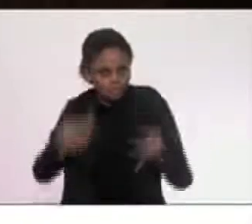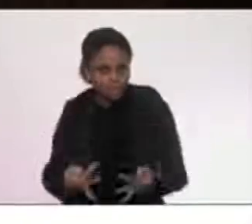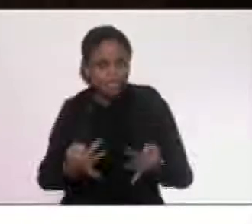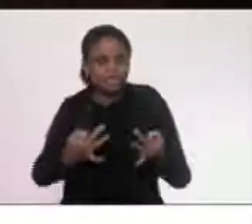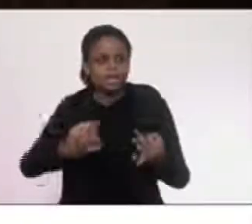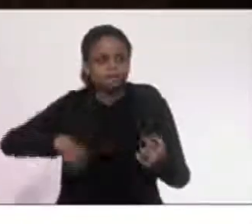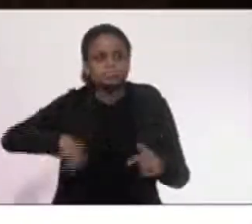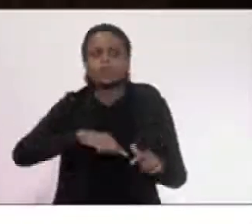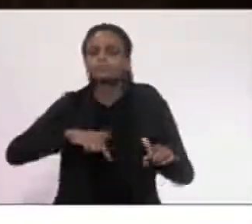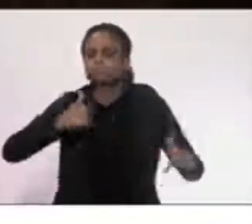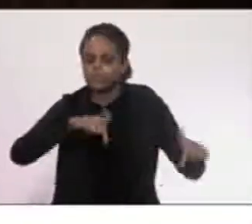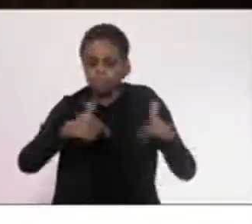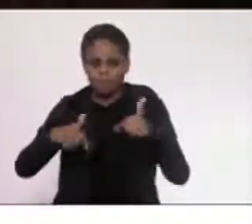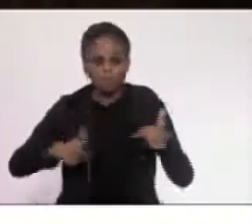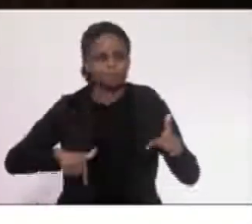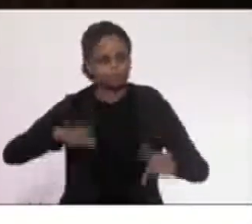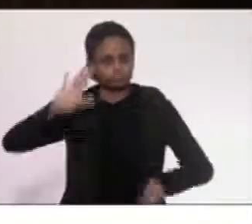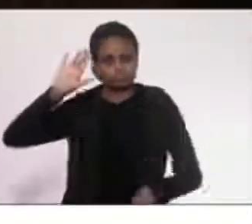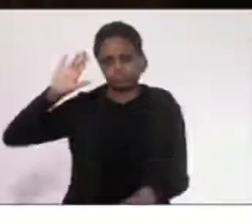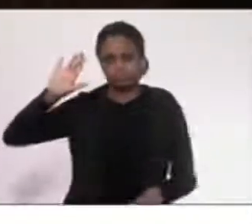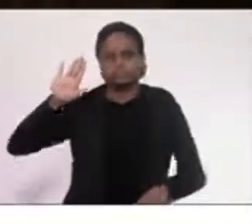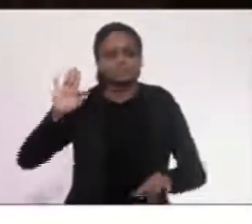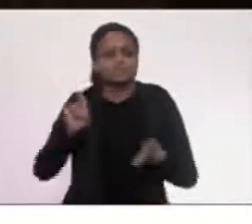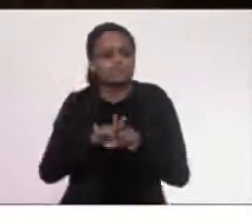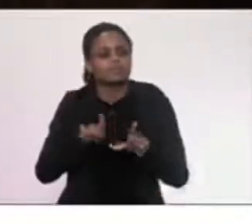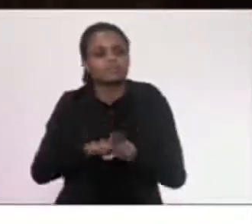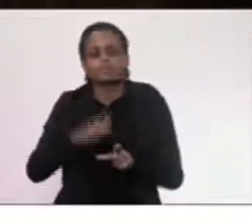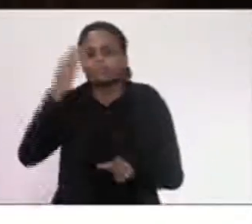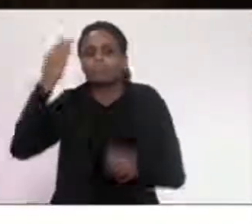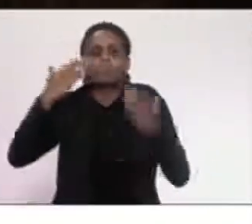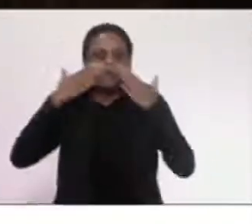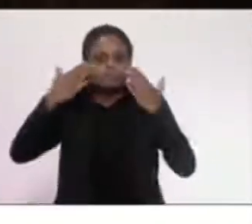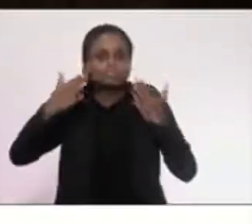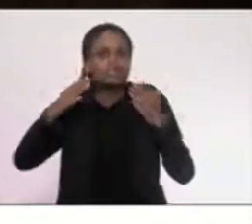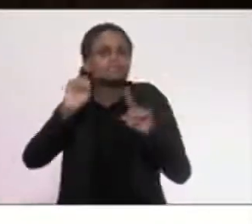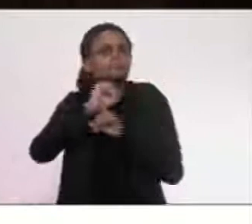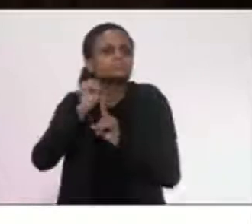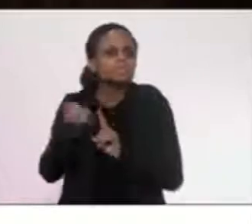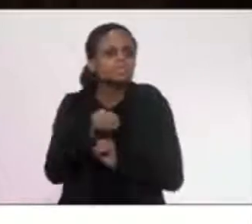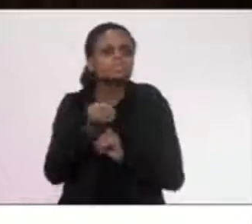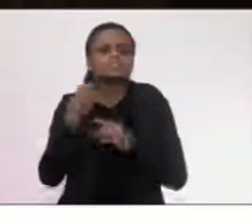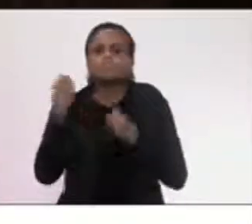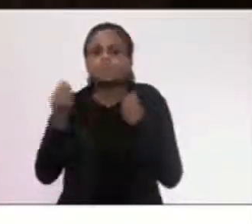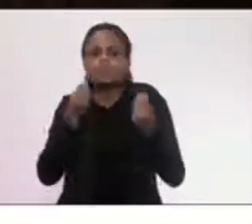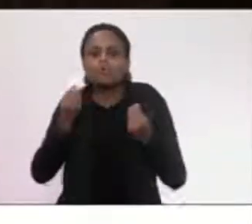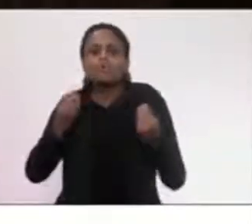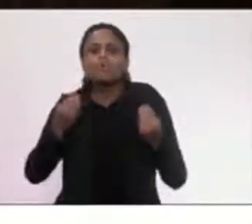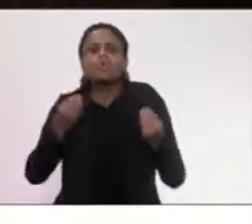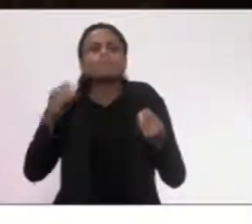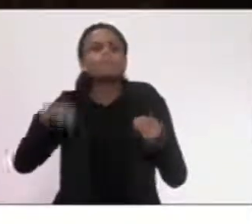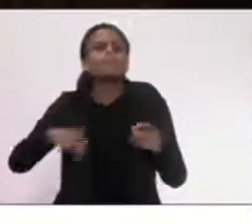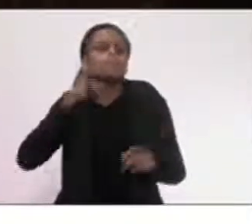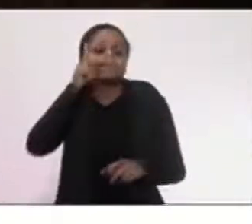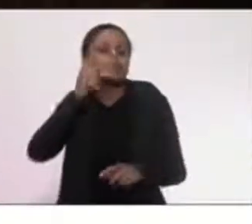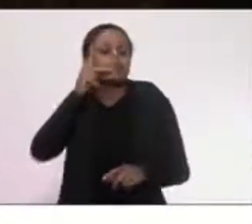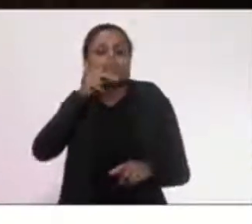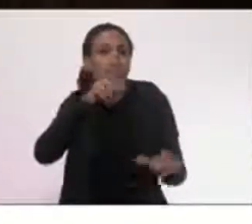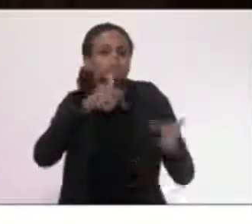dos nossos mandatos, prestar conta aqui para a sociedade como está agindo o